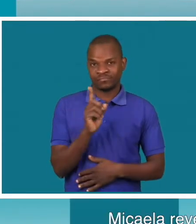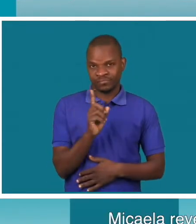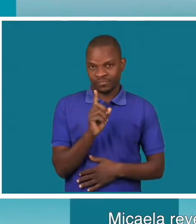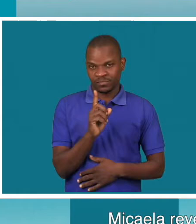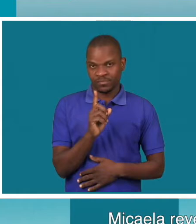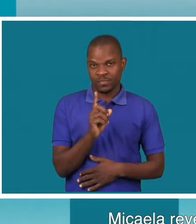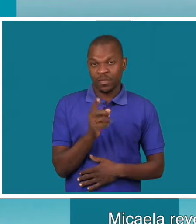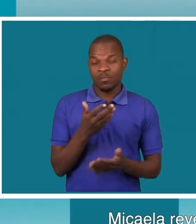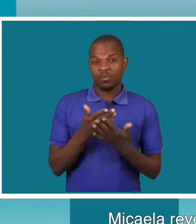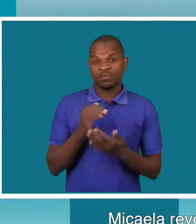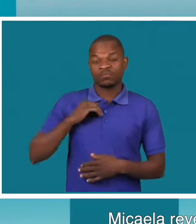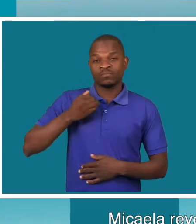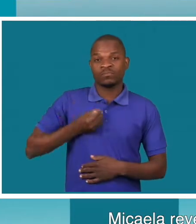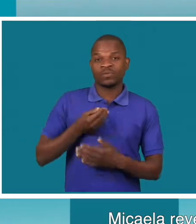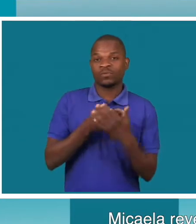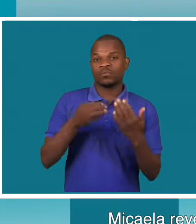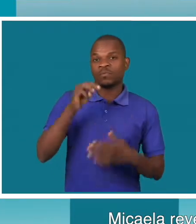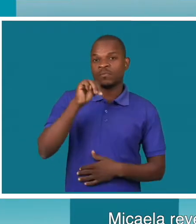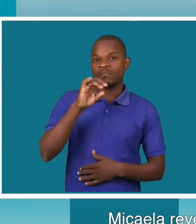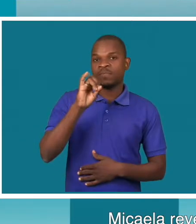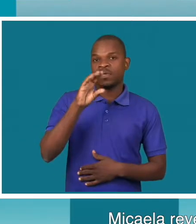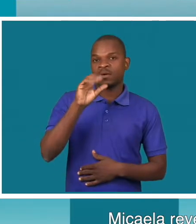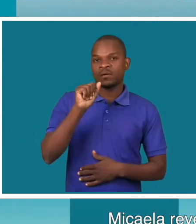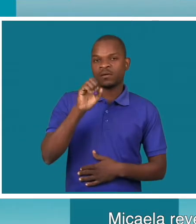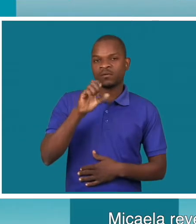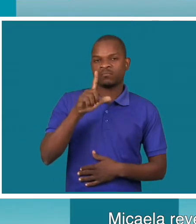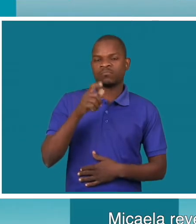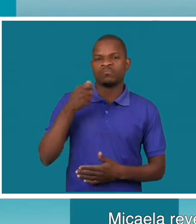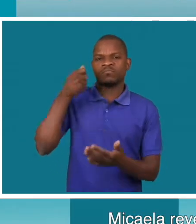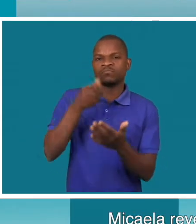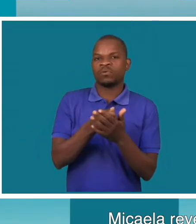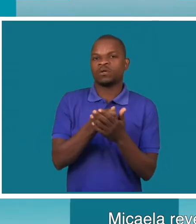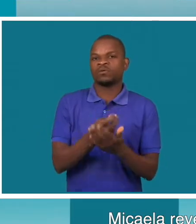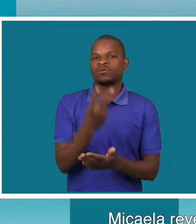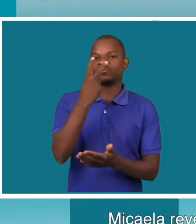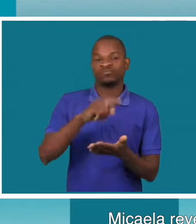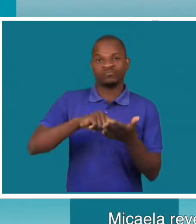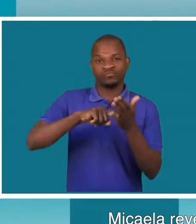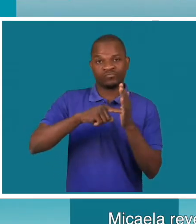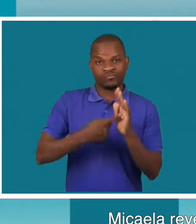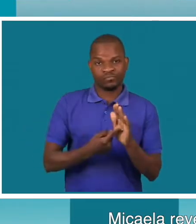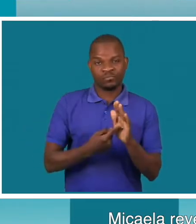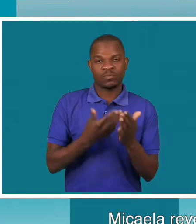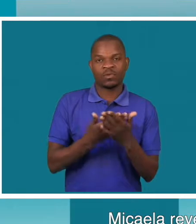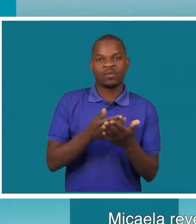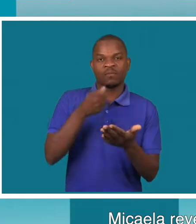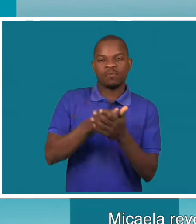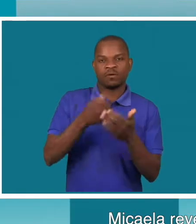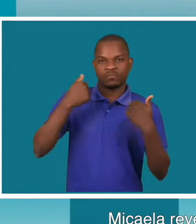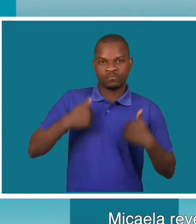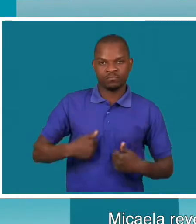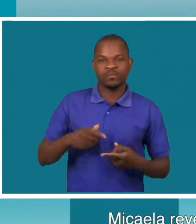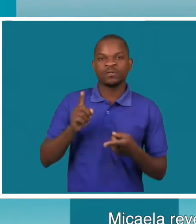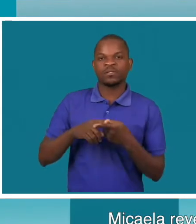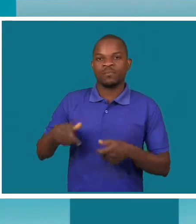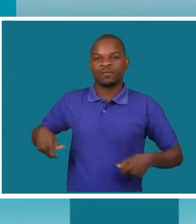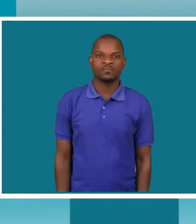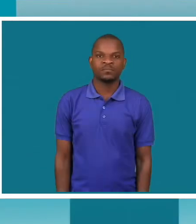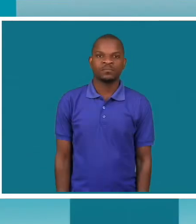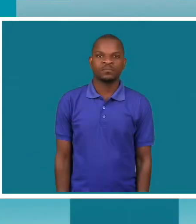michael revelou que pagam a passagem a dobrar ou seja paga pra ela e para sua cadeira de